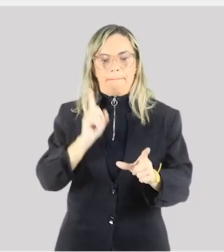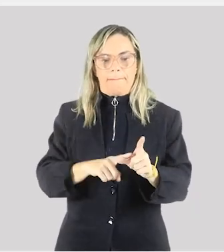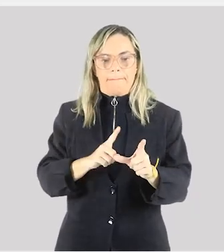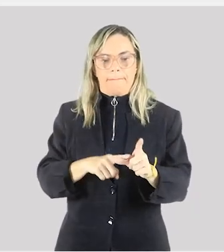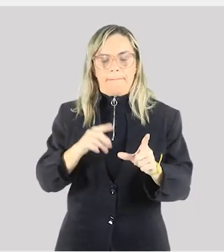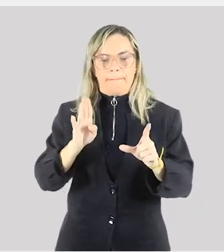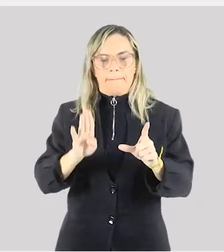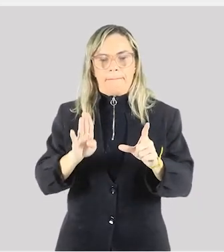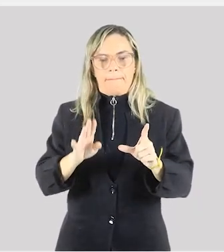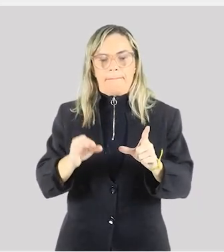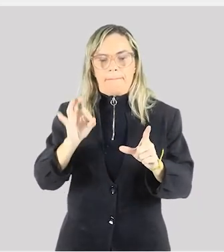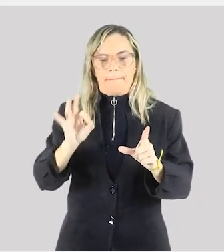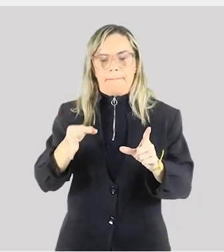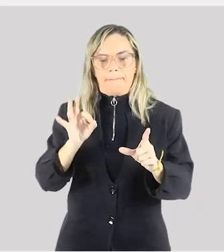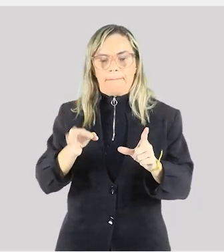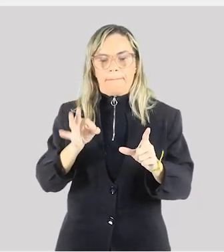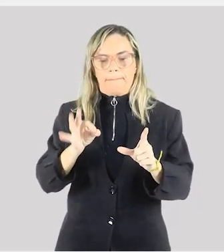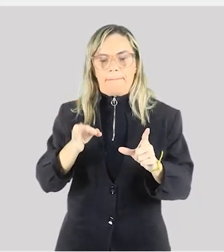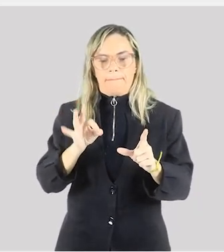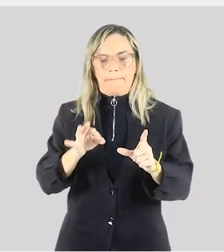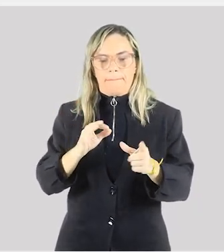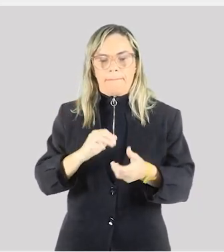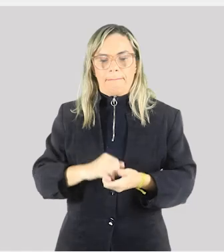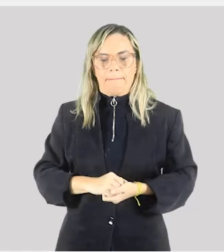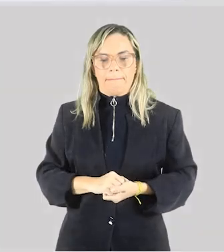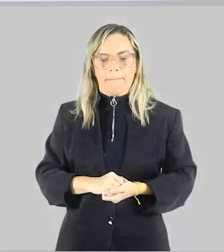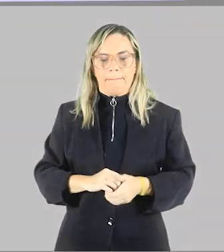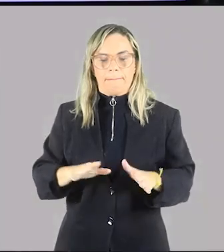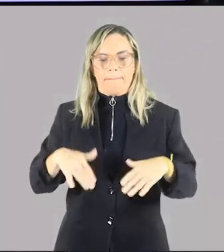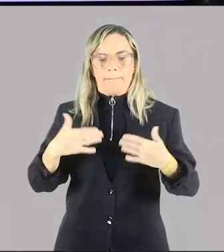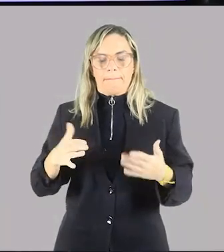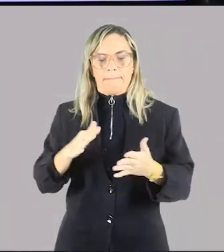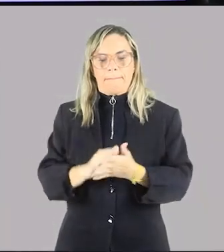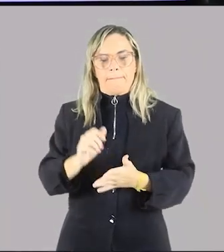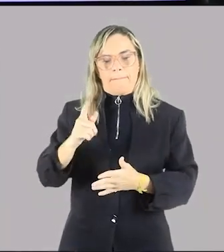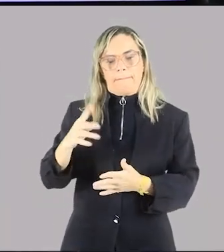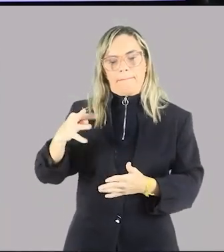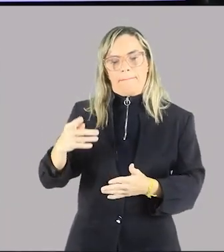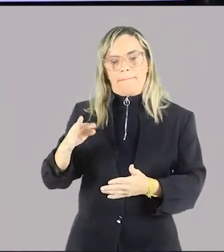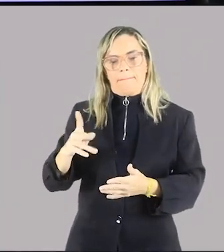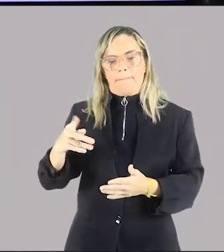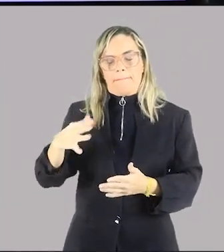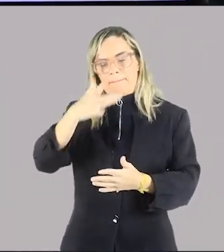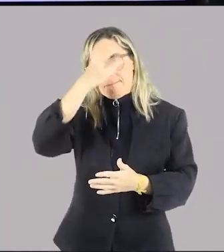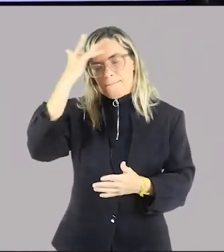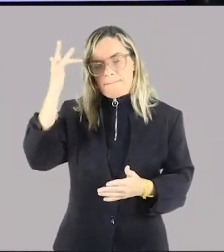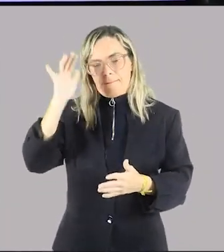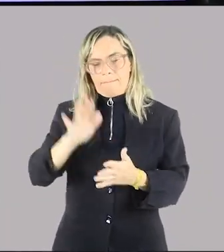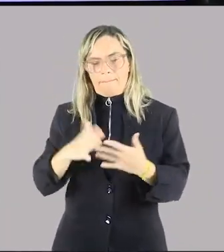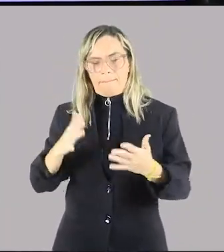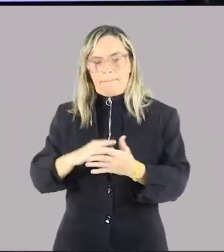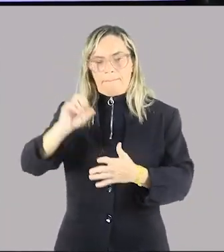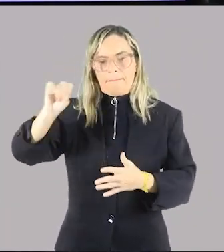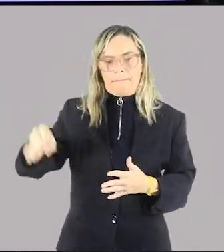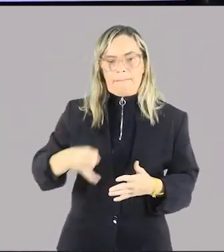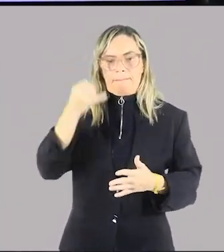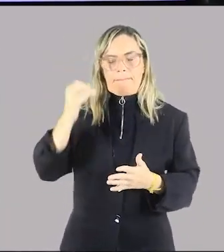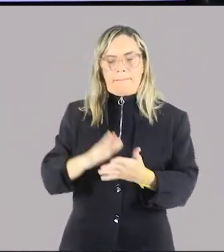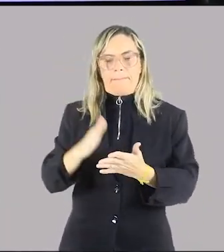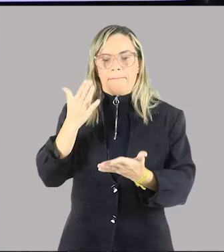é nosso gabarito da questão, que trata sobre agente político. Eu espero que vocês tenham aproveitado a nossa aula